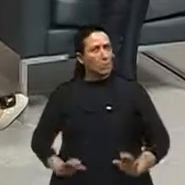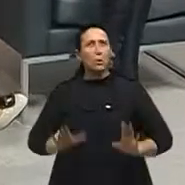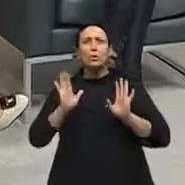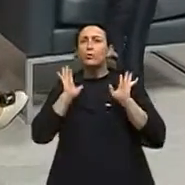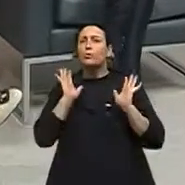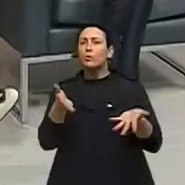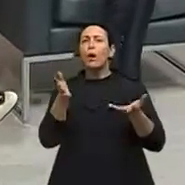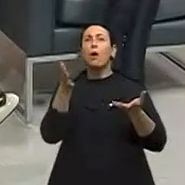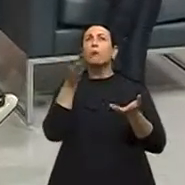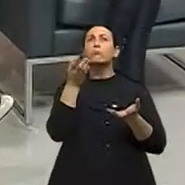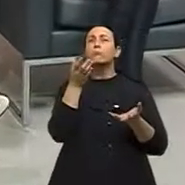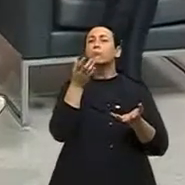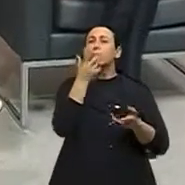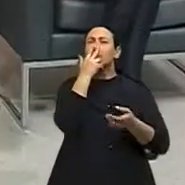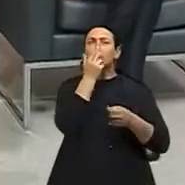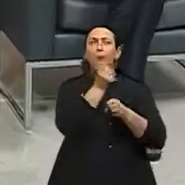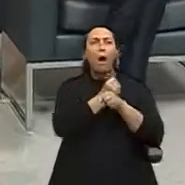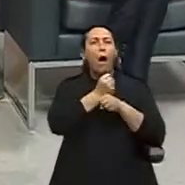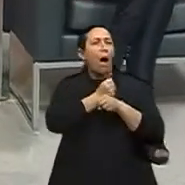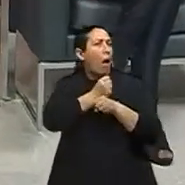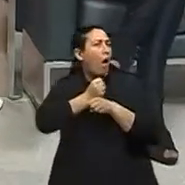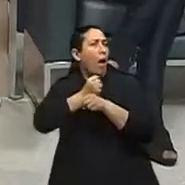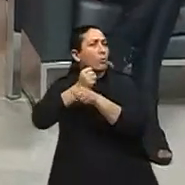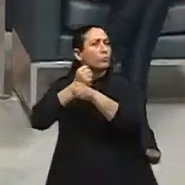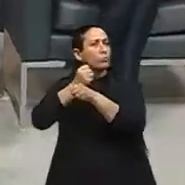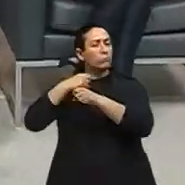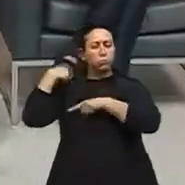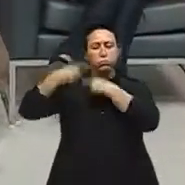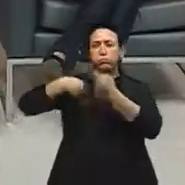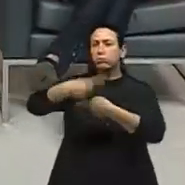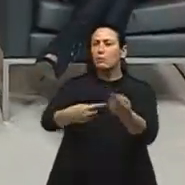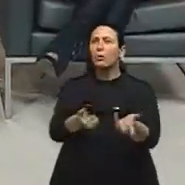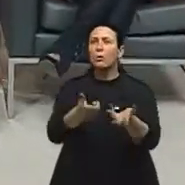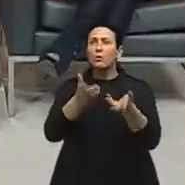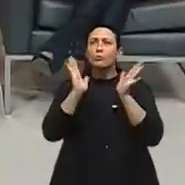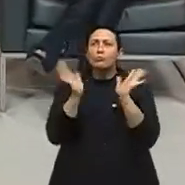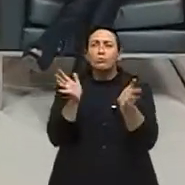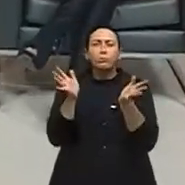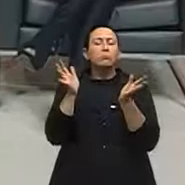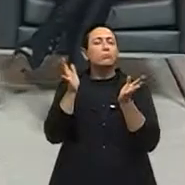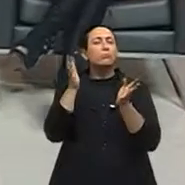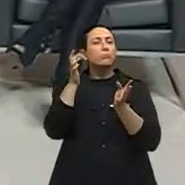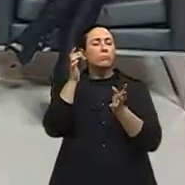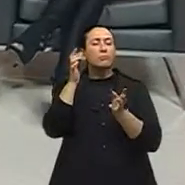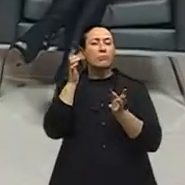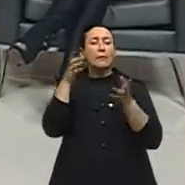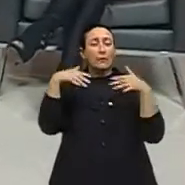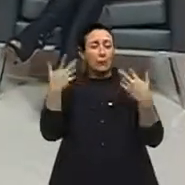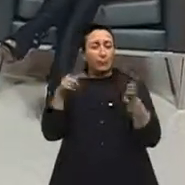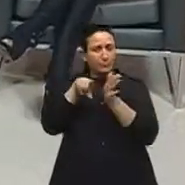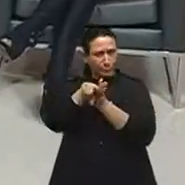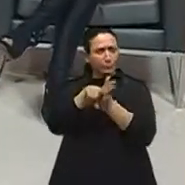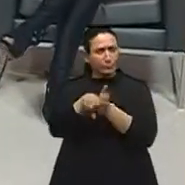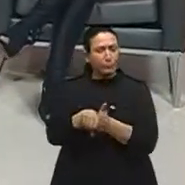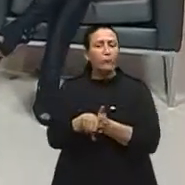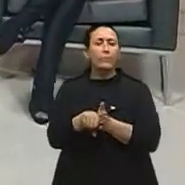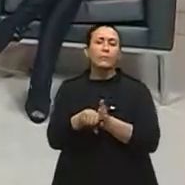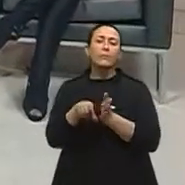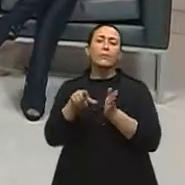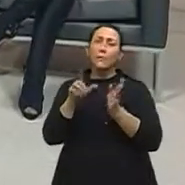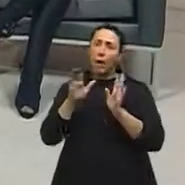gerações e isso fez com que eh mesmo que a medicina tenha se adiantado